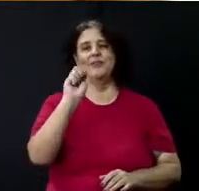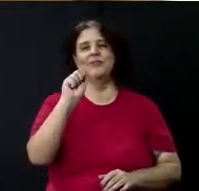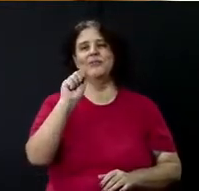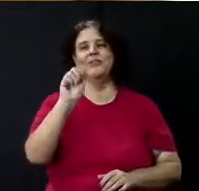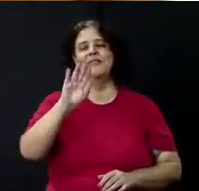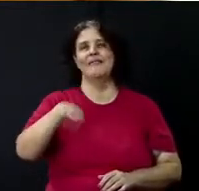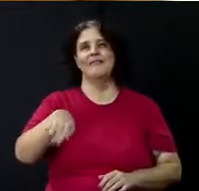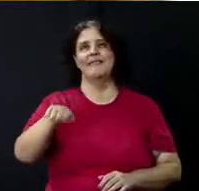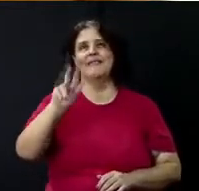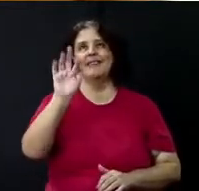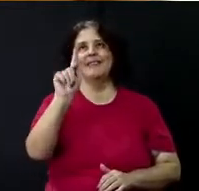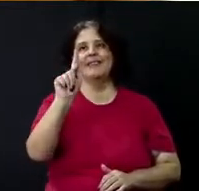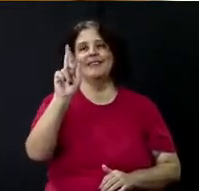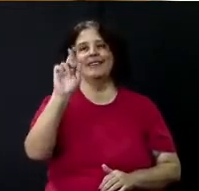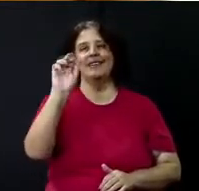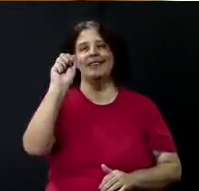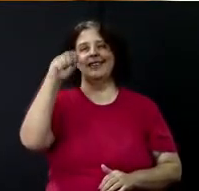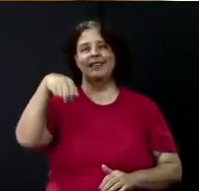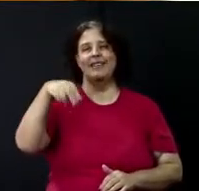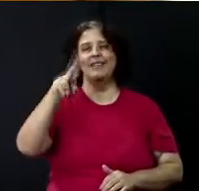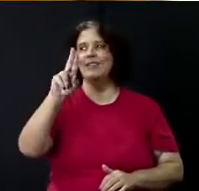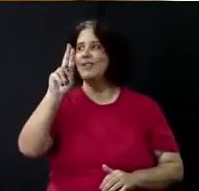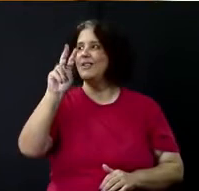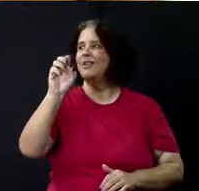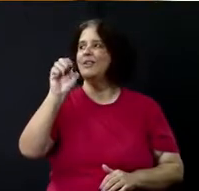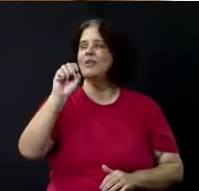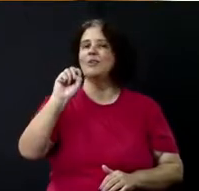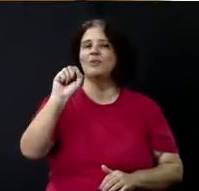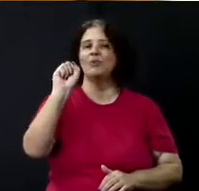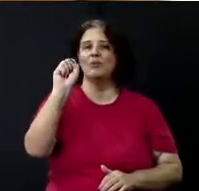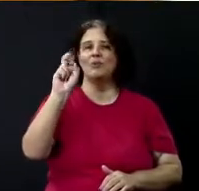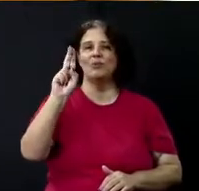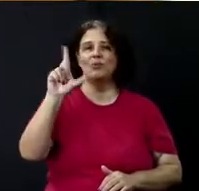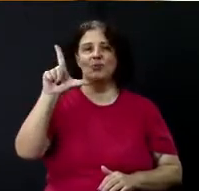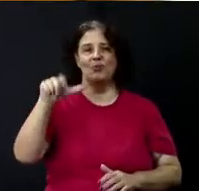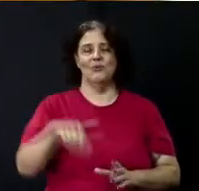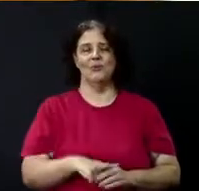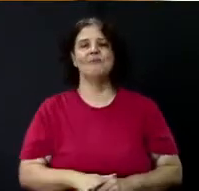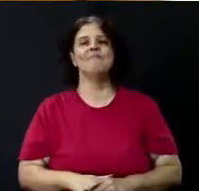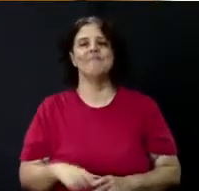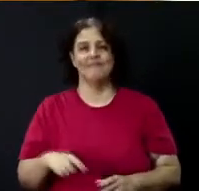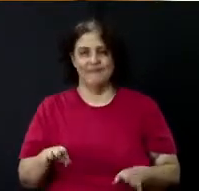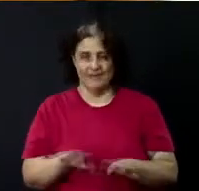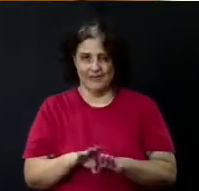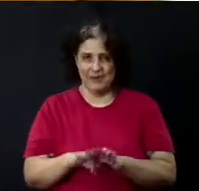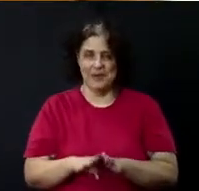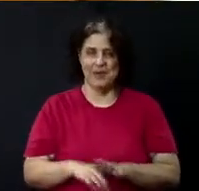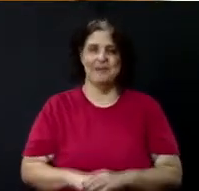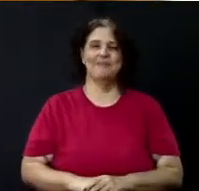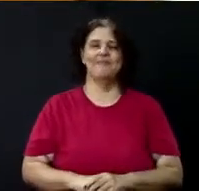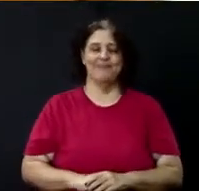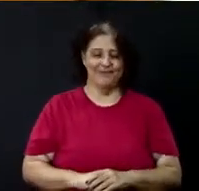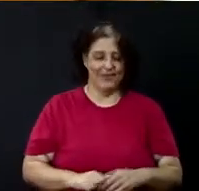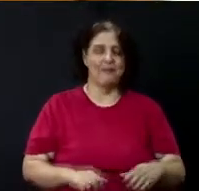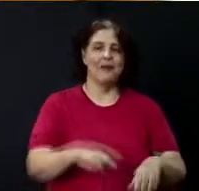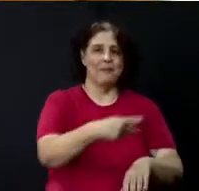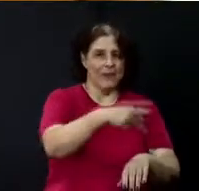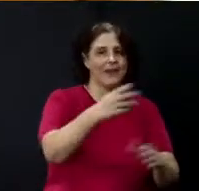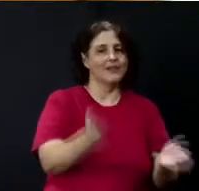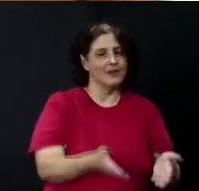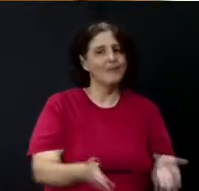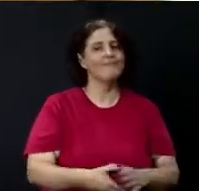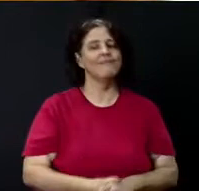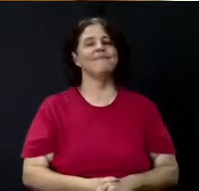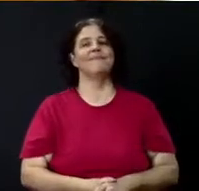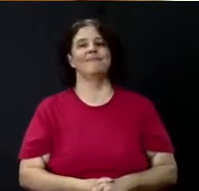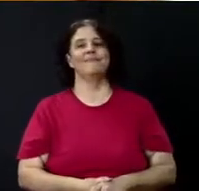Sul também já foi república em 1835 até 1845,